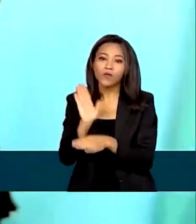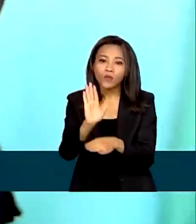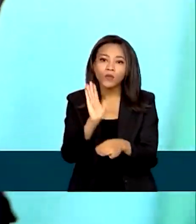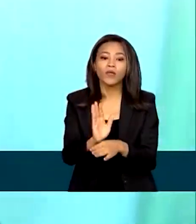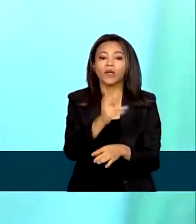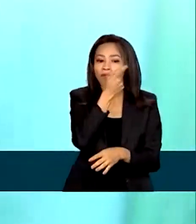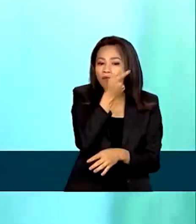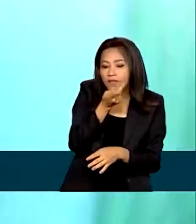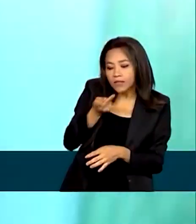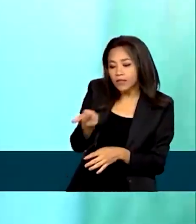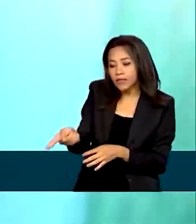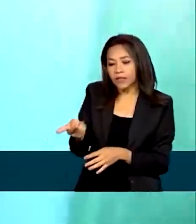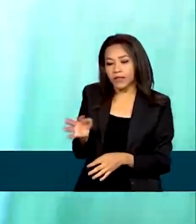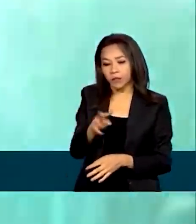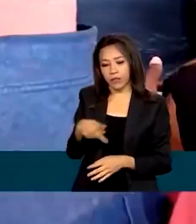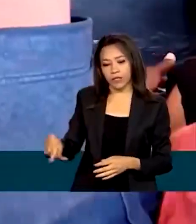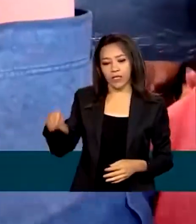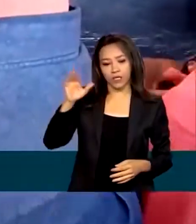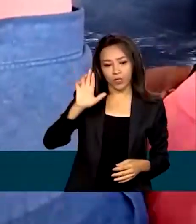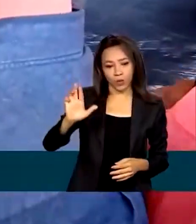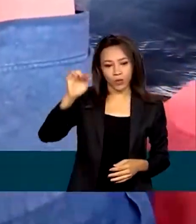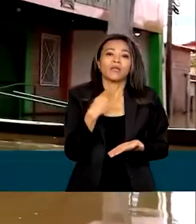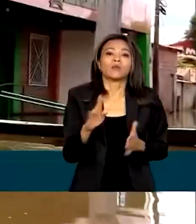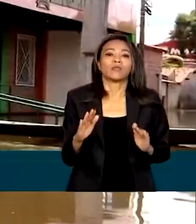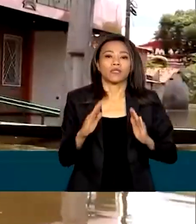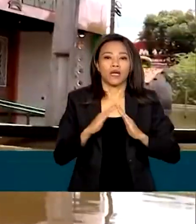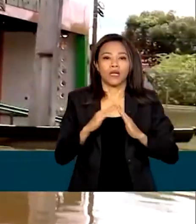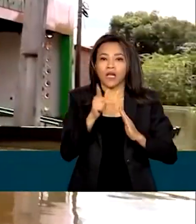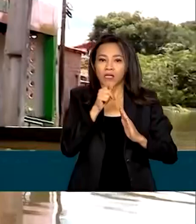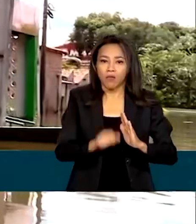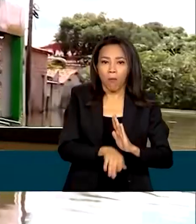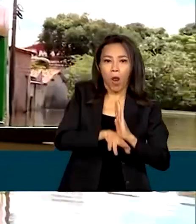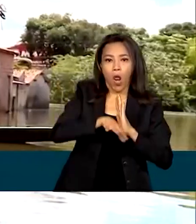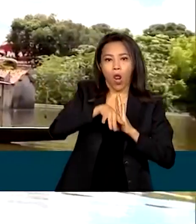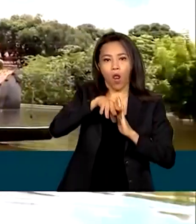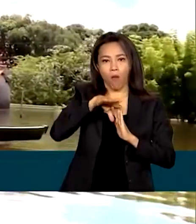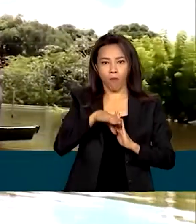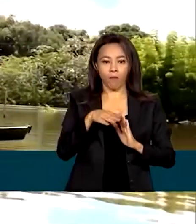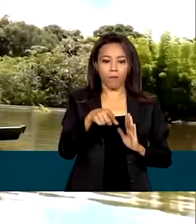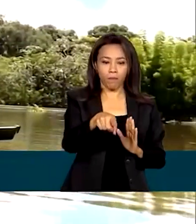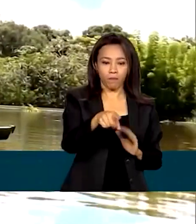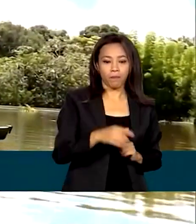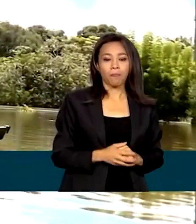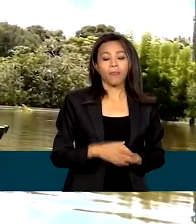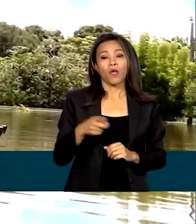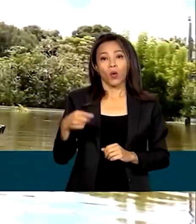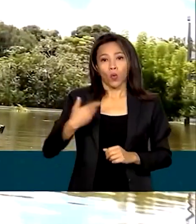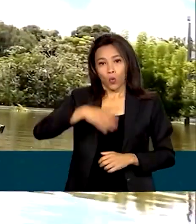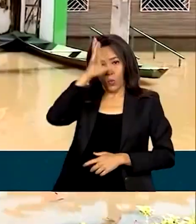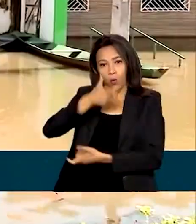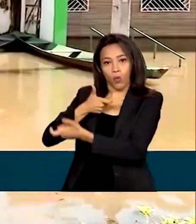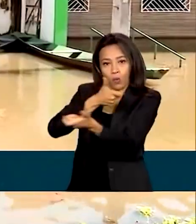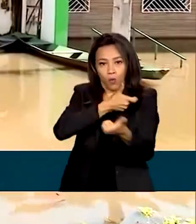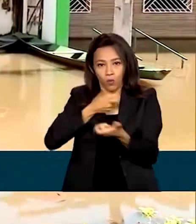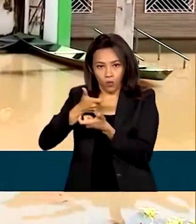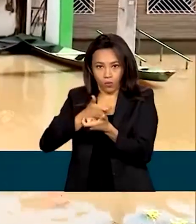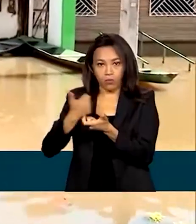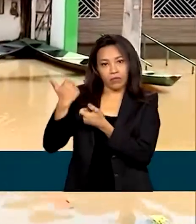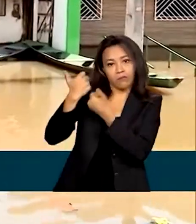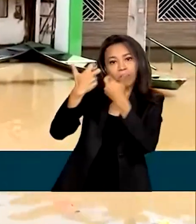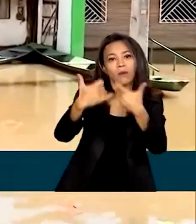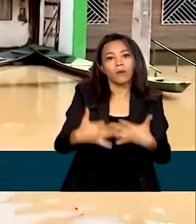De acordo com informações da Agência Brasil, passa dos 7 mil o número de famílias desabrigadas, além das 35 mil